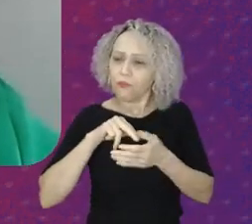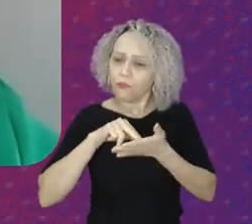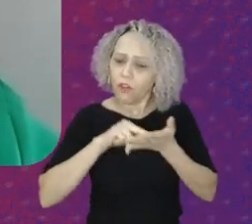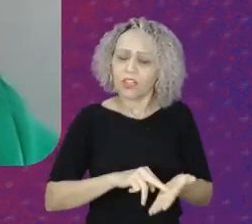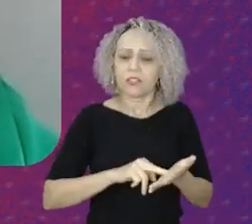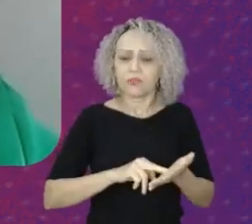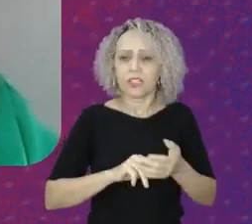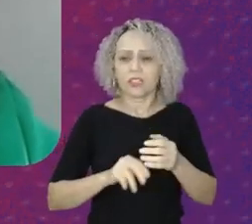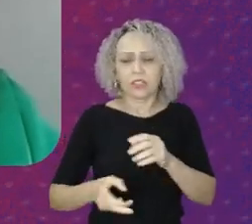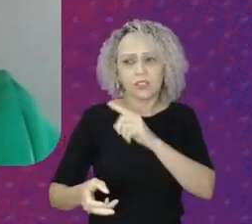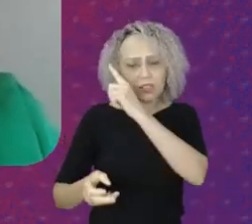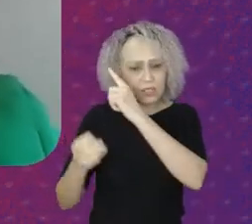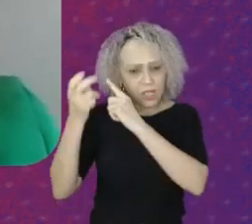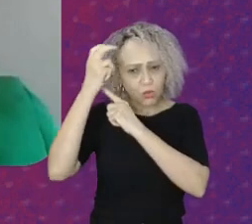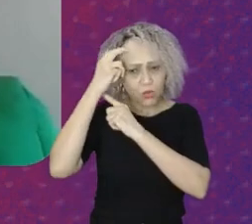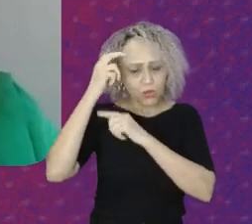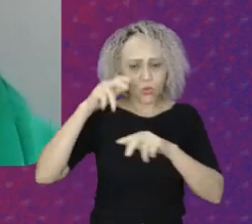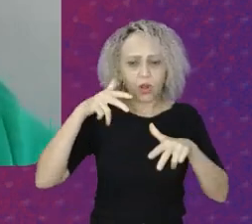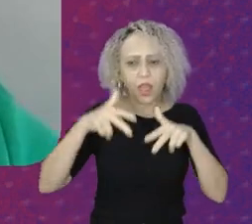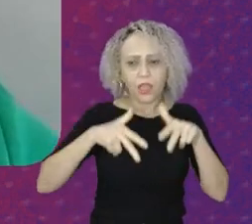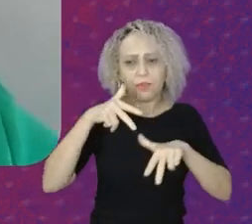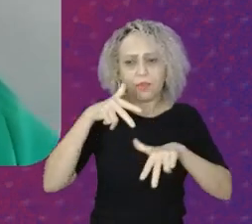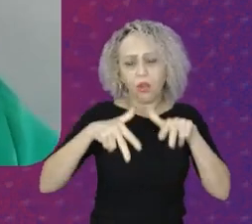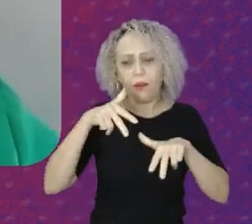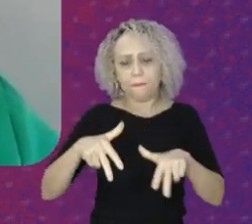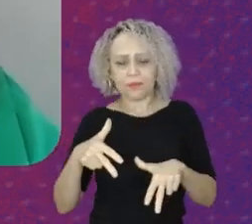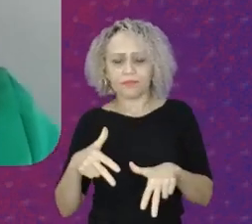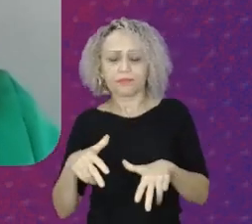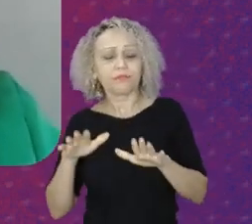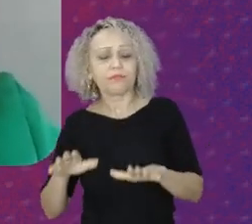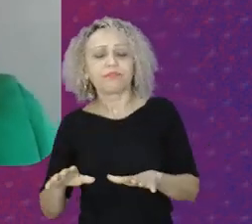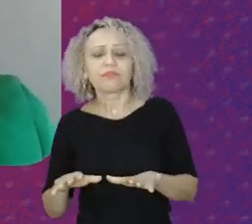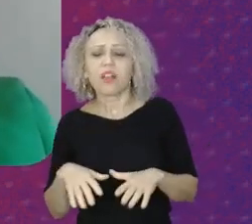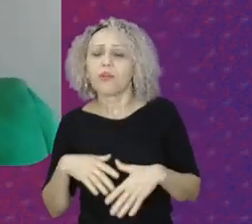cultura hip hop, um grande programa de ações